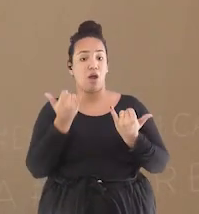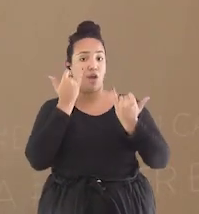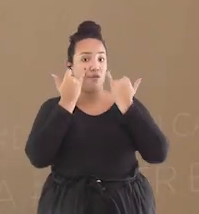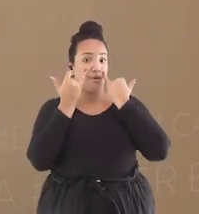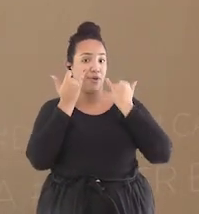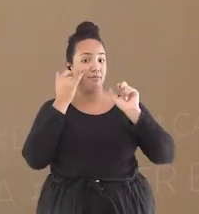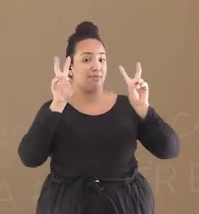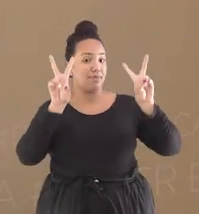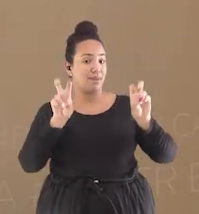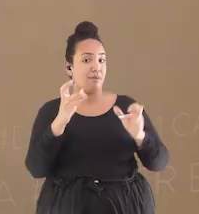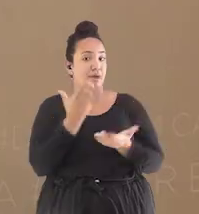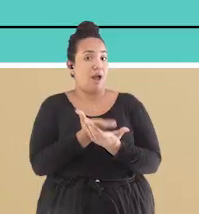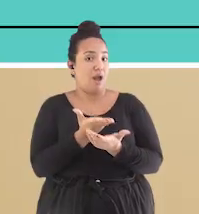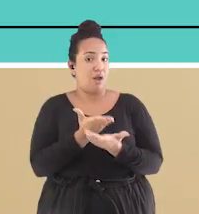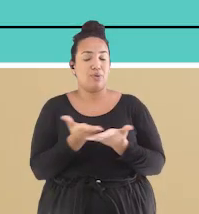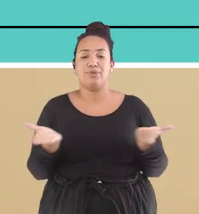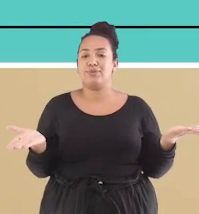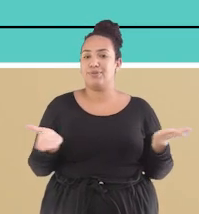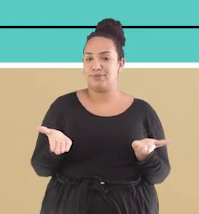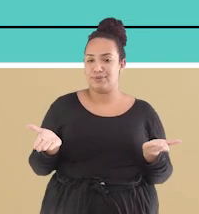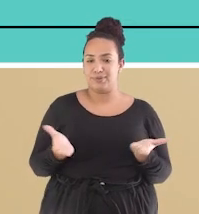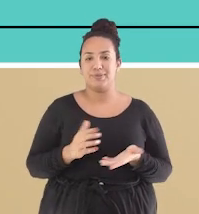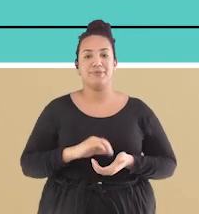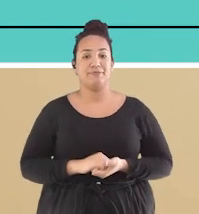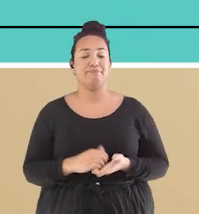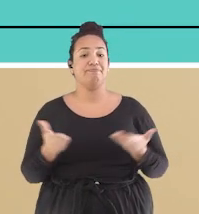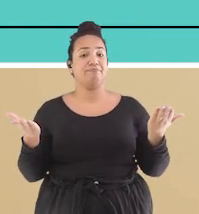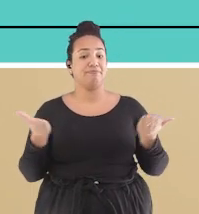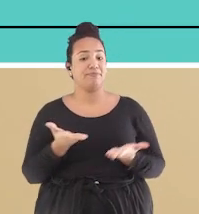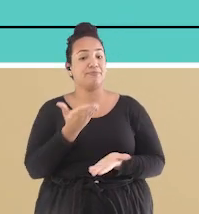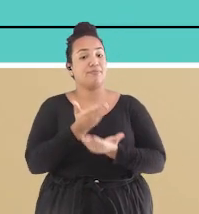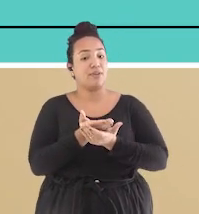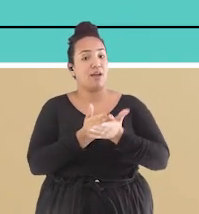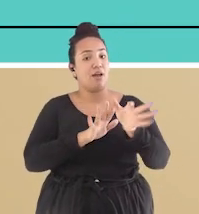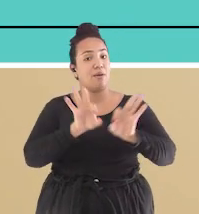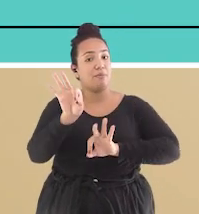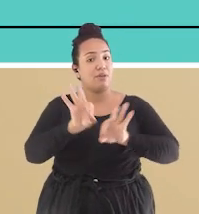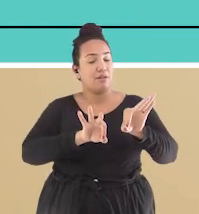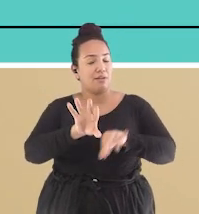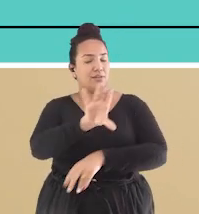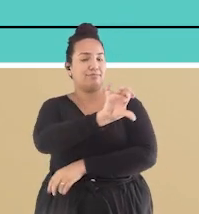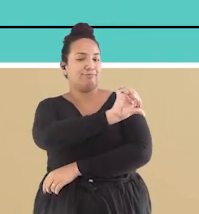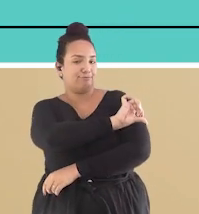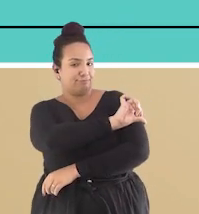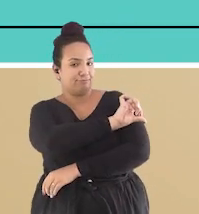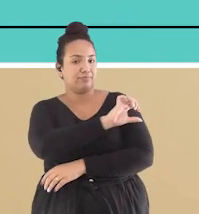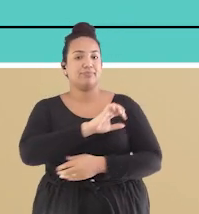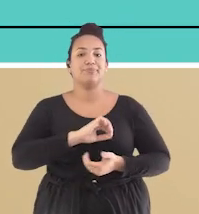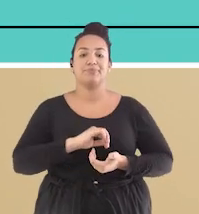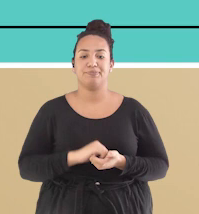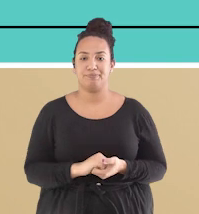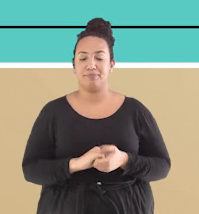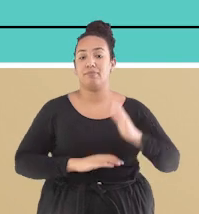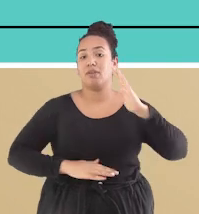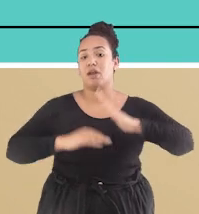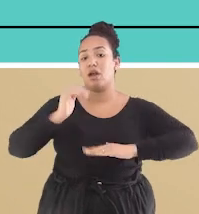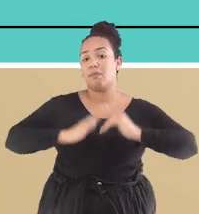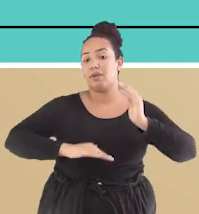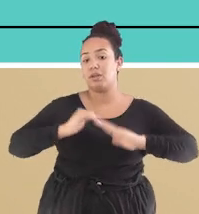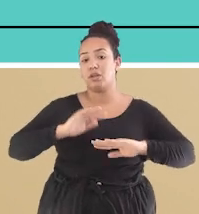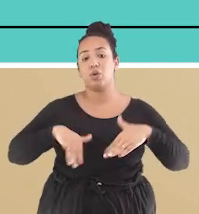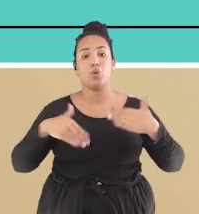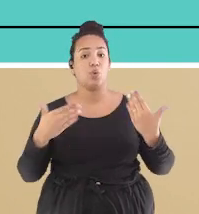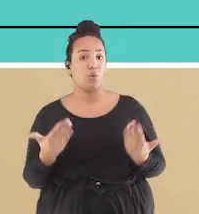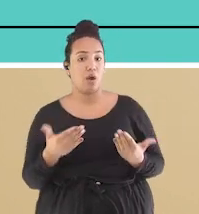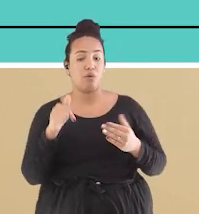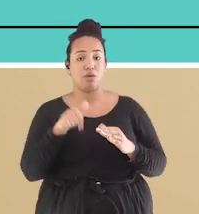informações sobre a aula que teremos hoje. Essa aula foi planejada para as turmas de 9º ano do ensino fundamental, trabalhando as habilidades de